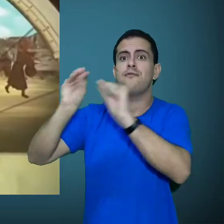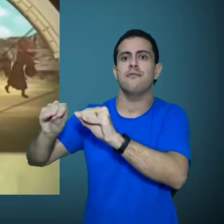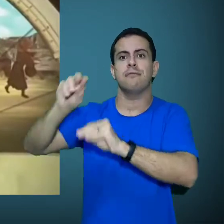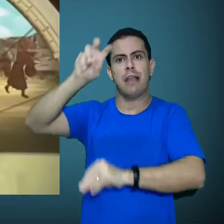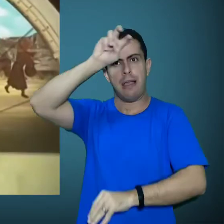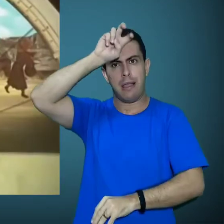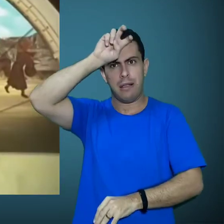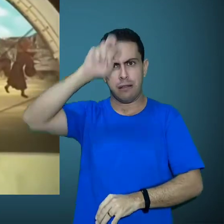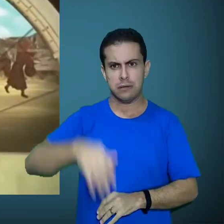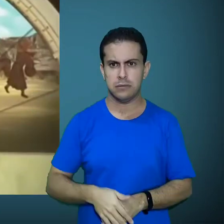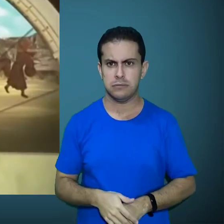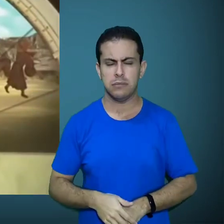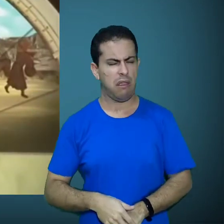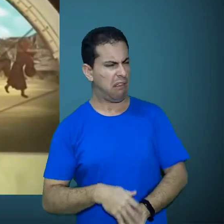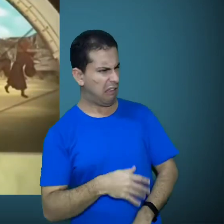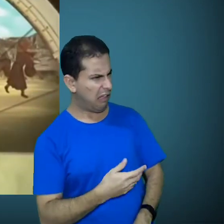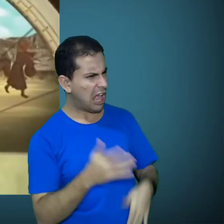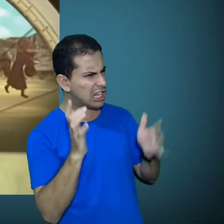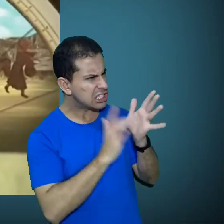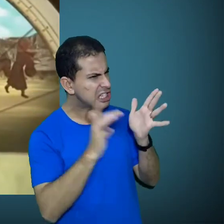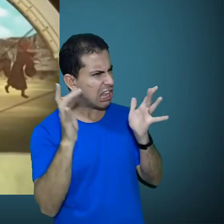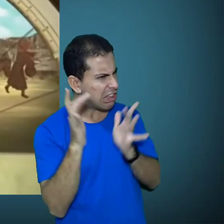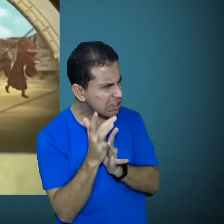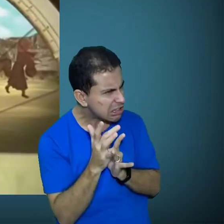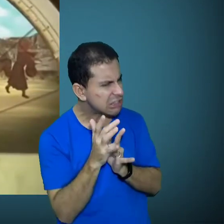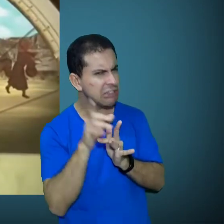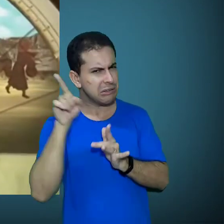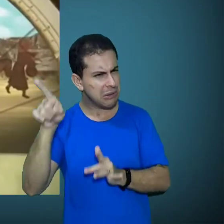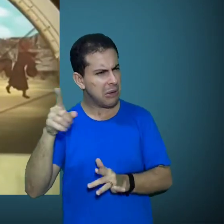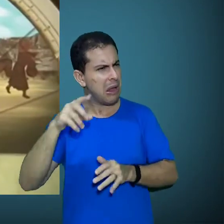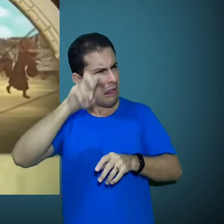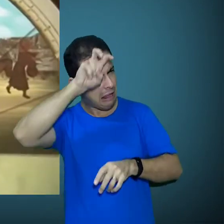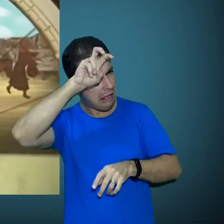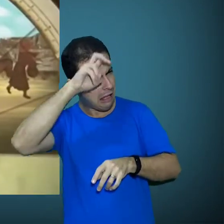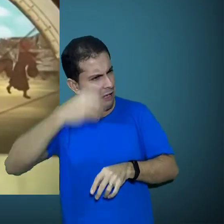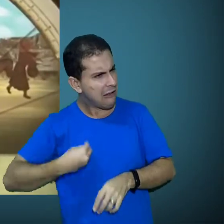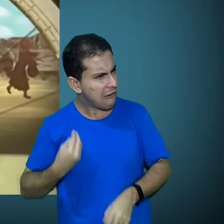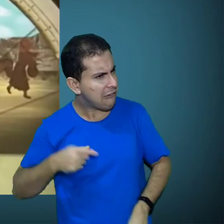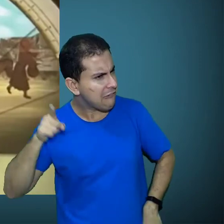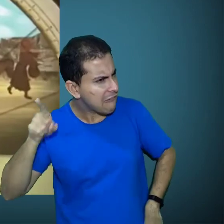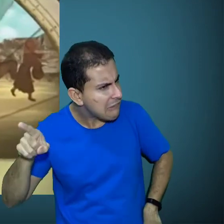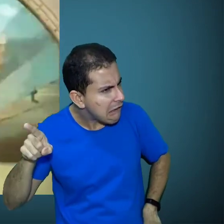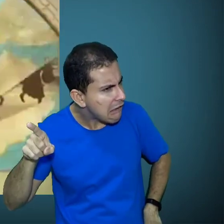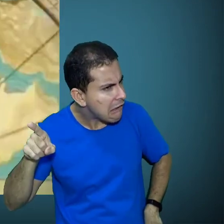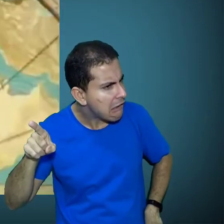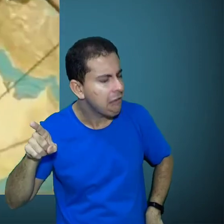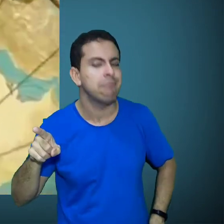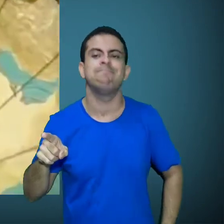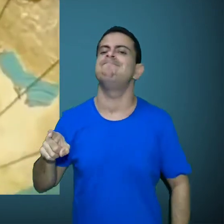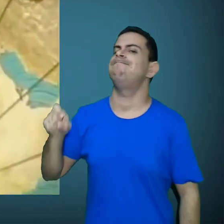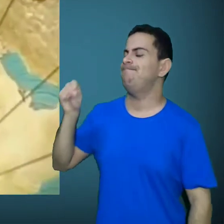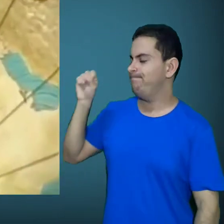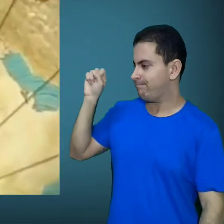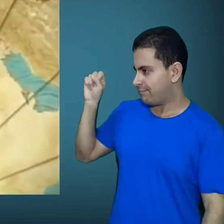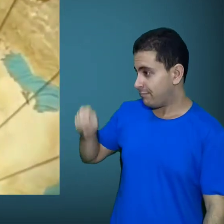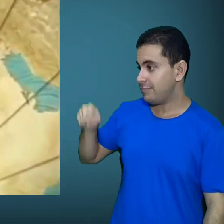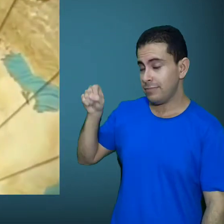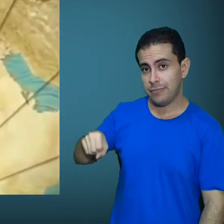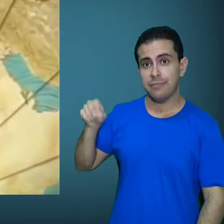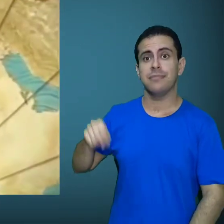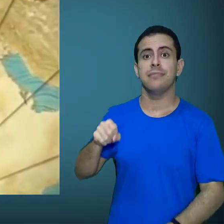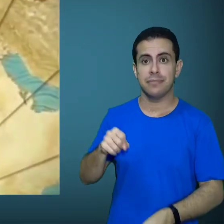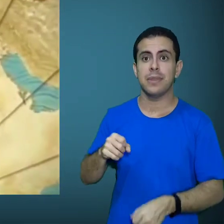Herodes. Então, o próprio Jesus Cristo viveu no Egito? Isso